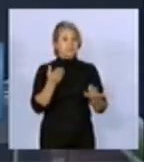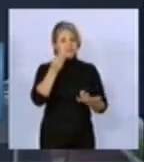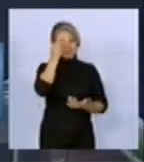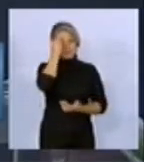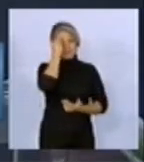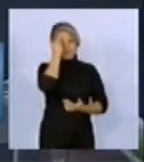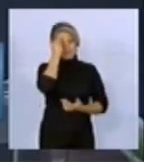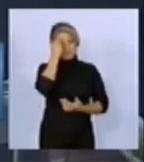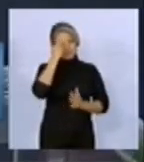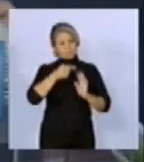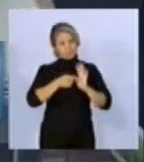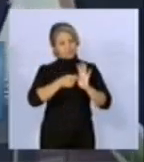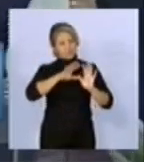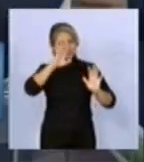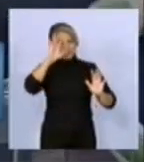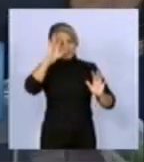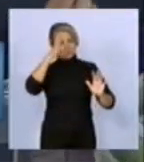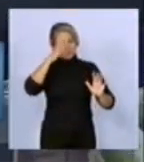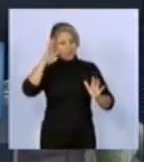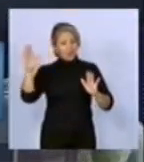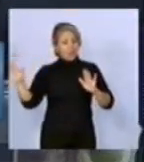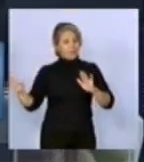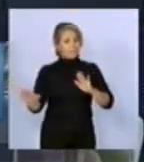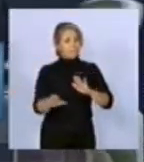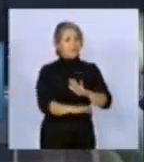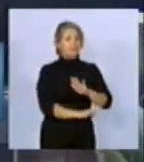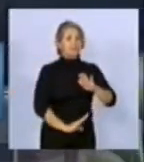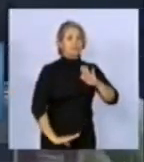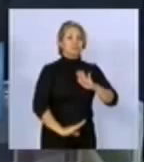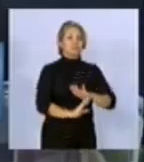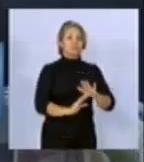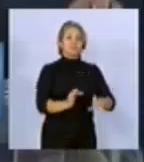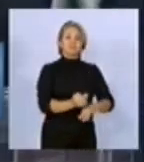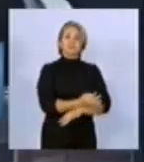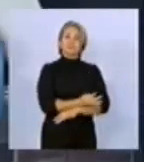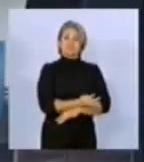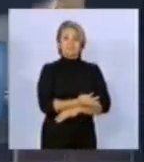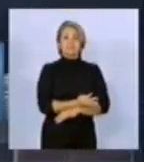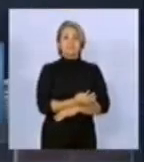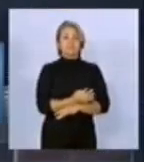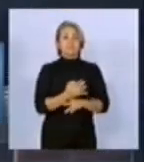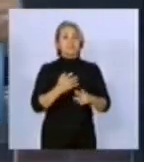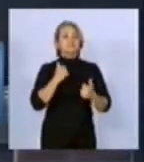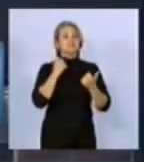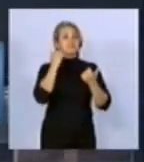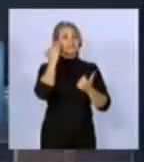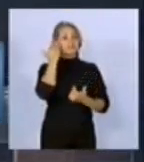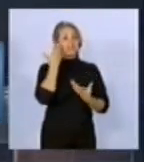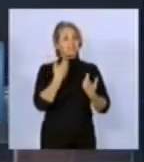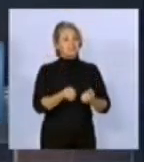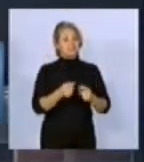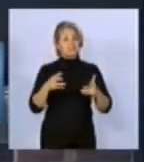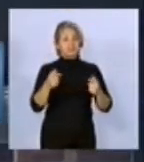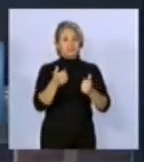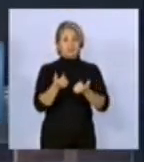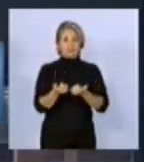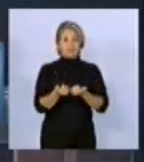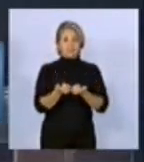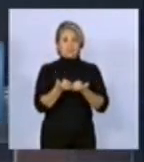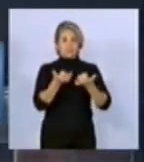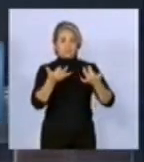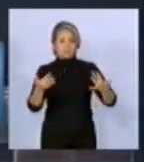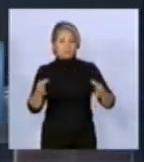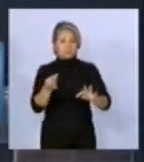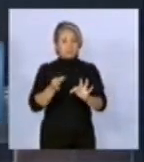apresentaram resultados abaixo dos limites de tolerância considerando todos os aspectos técnicos Ah que a